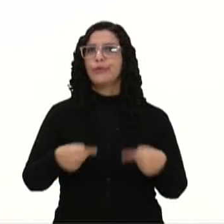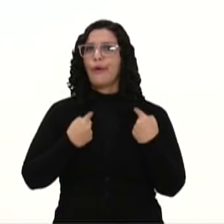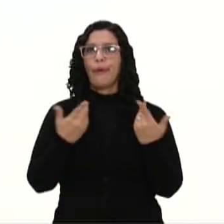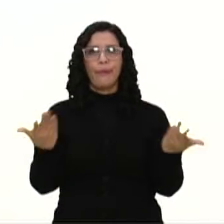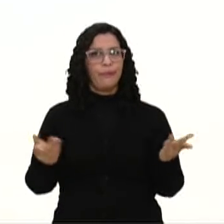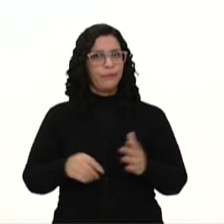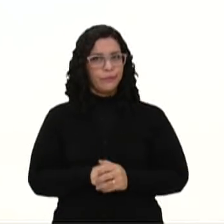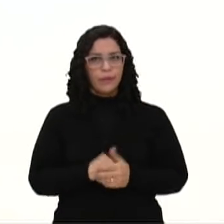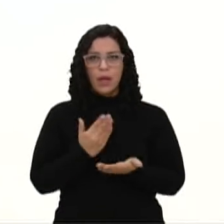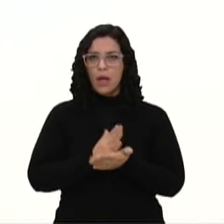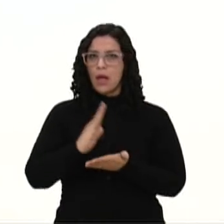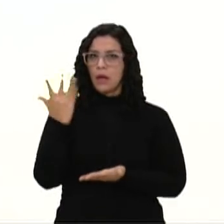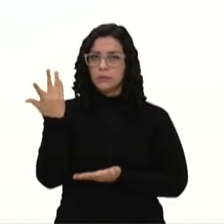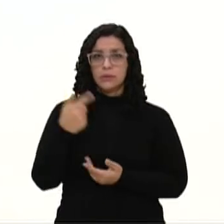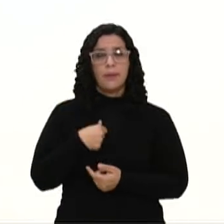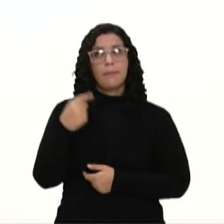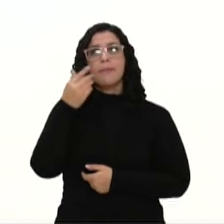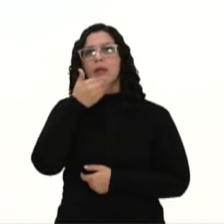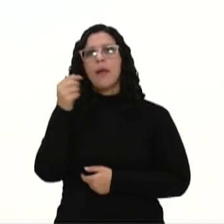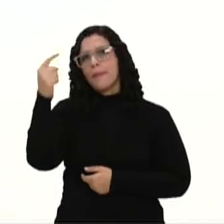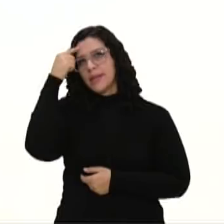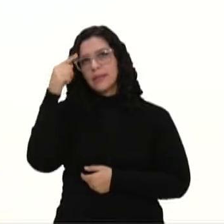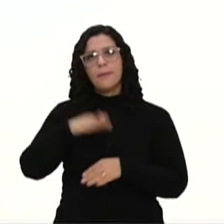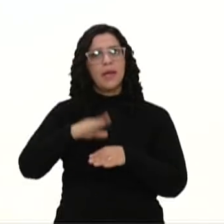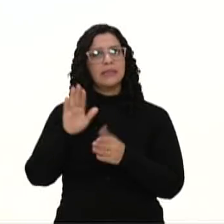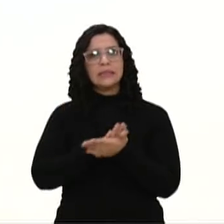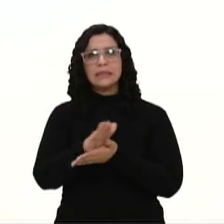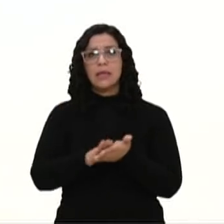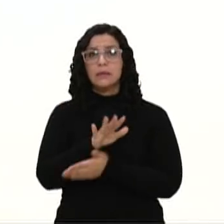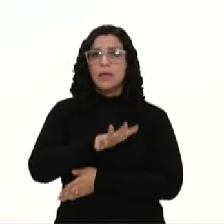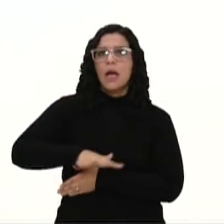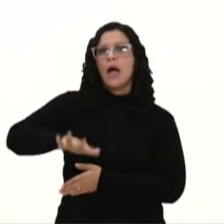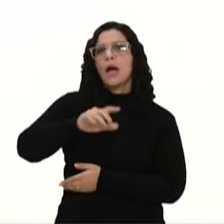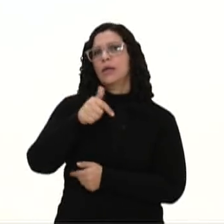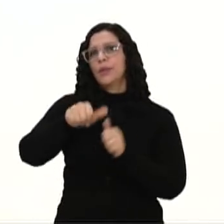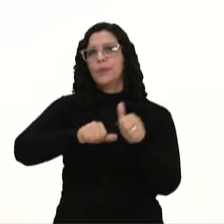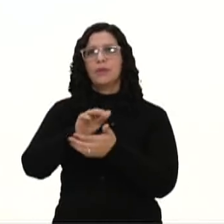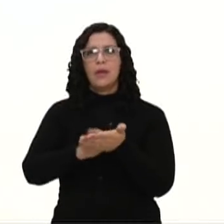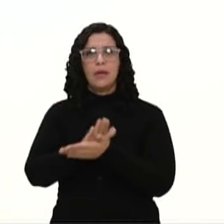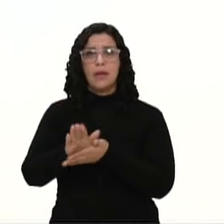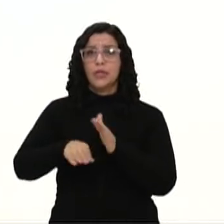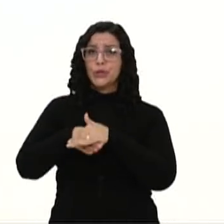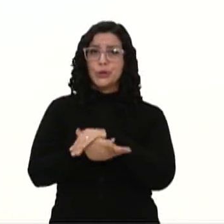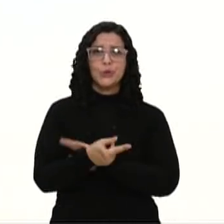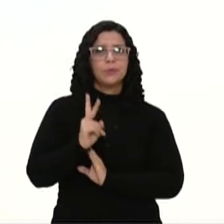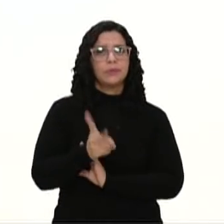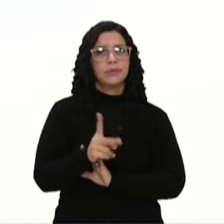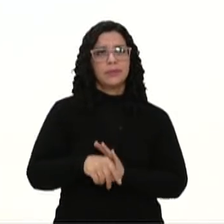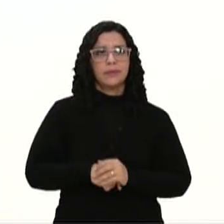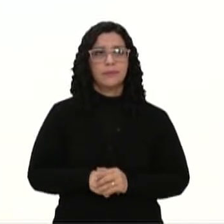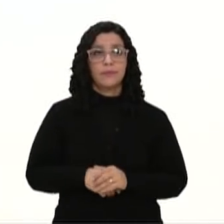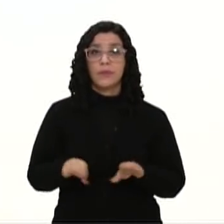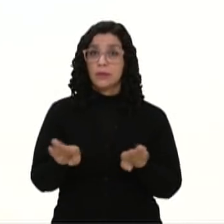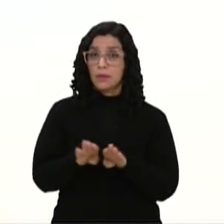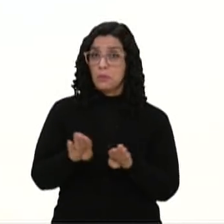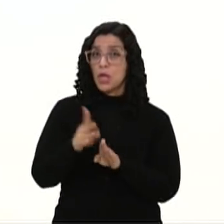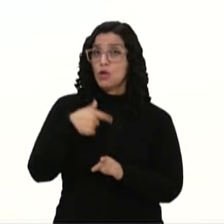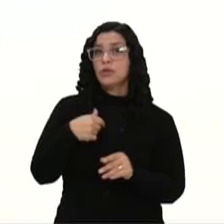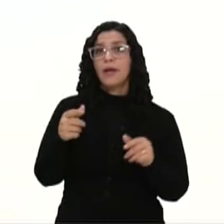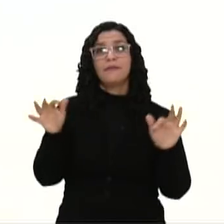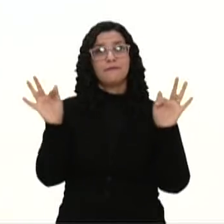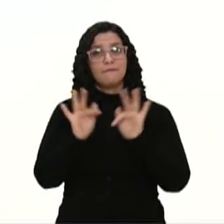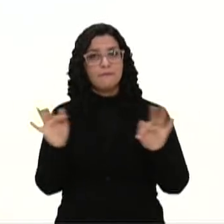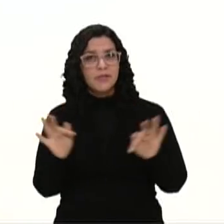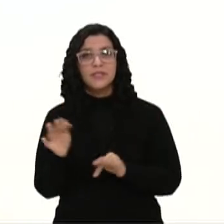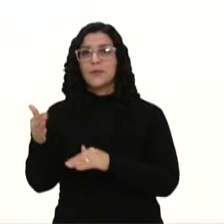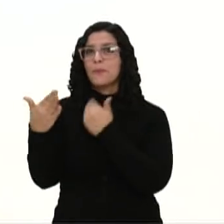contra. É melhor não pensar mais em mudar de ambientes, de costumes. Estou muito contente por